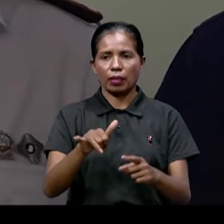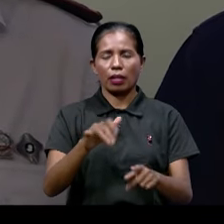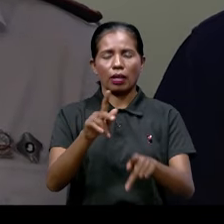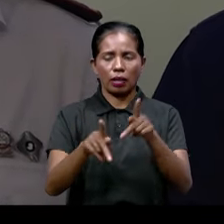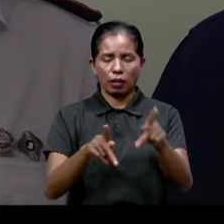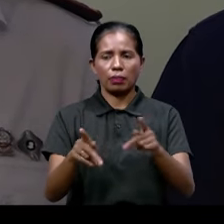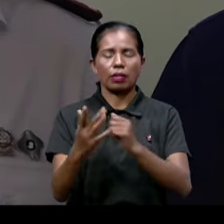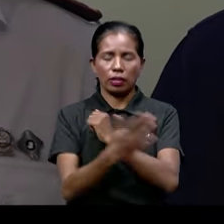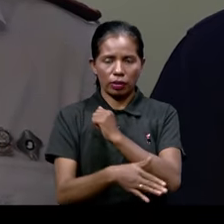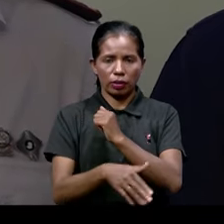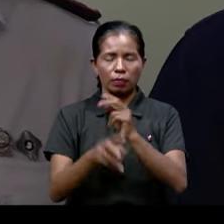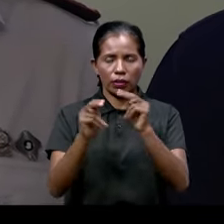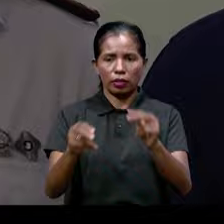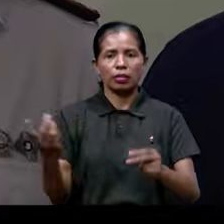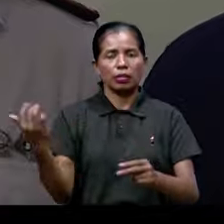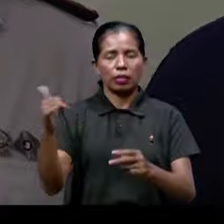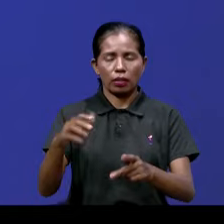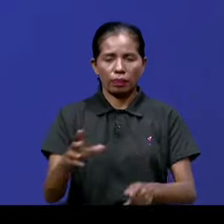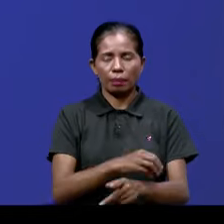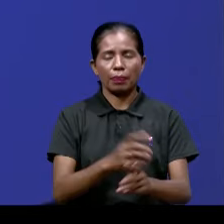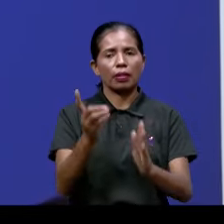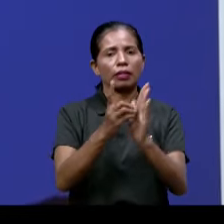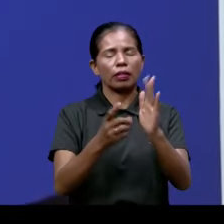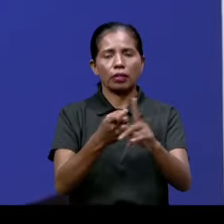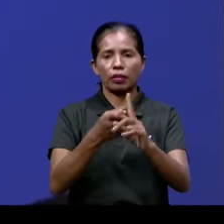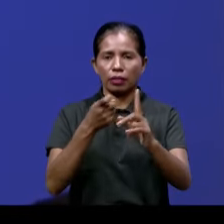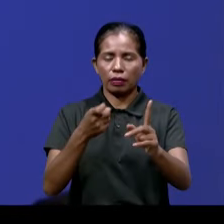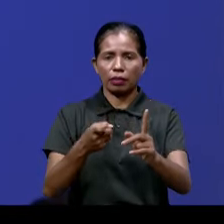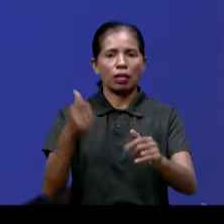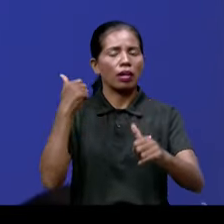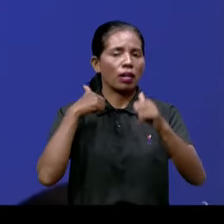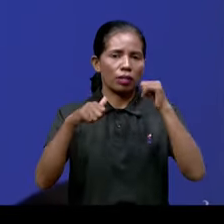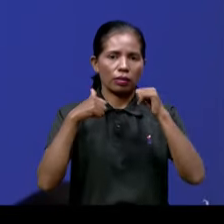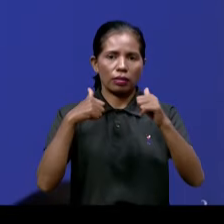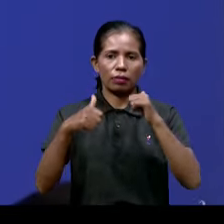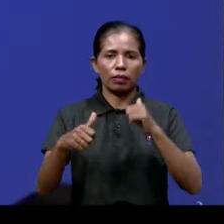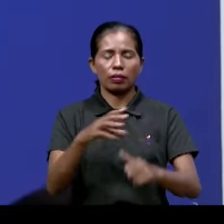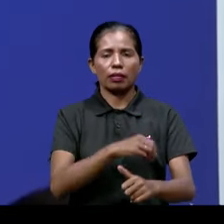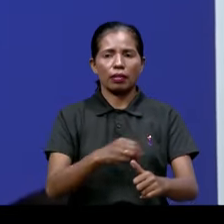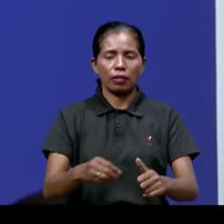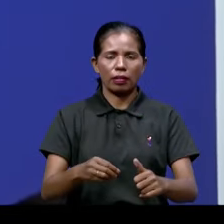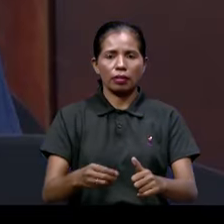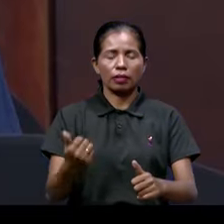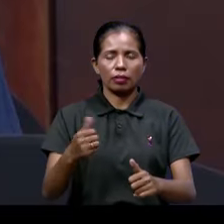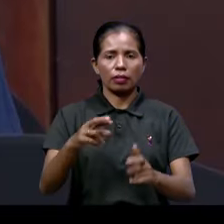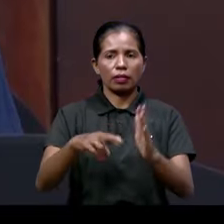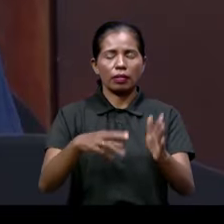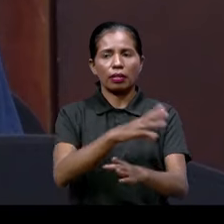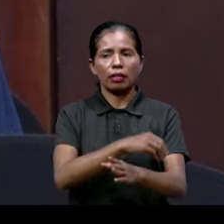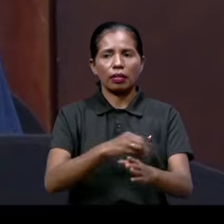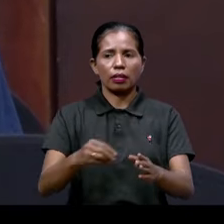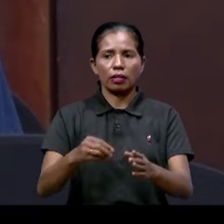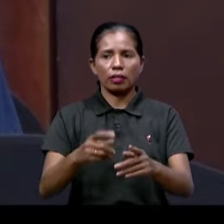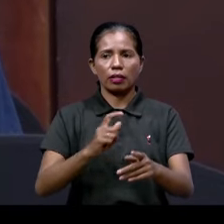na sang ida ne ben persis sir ne produto. Tur daru susi autoridade aduaneira atividade importação no exportação circula makas ia ponto